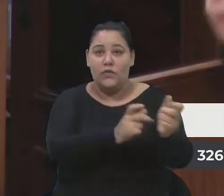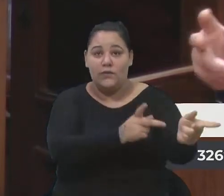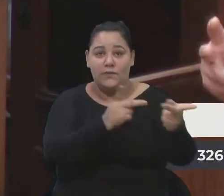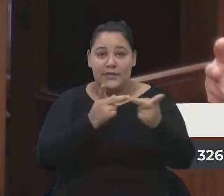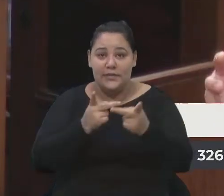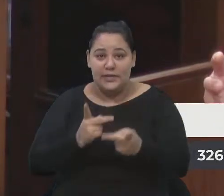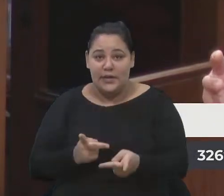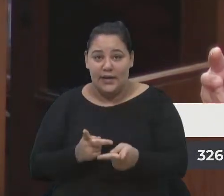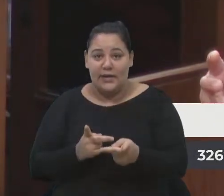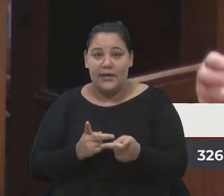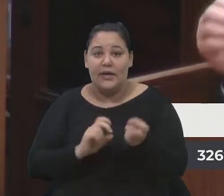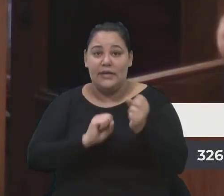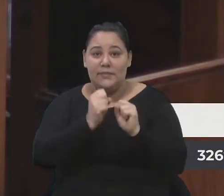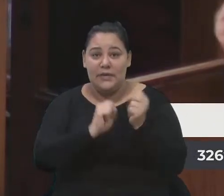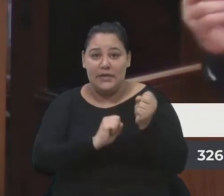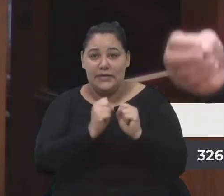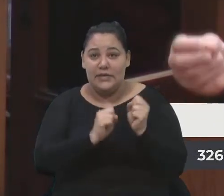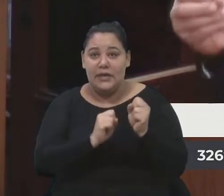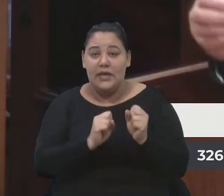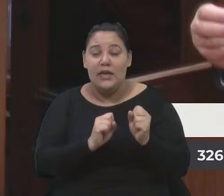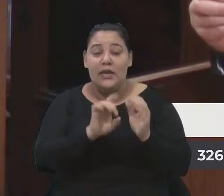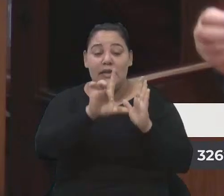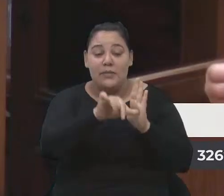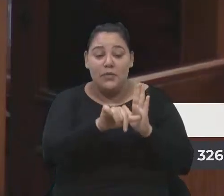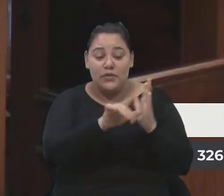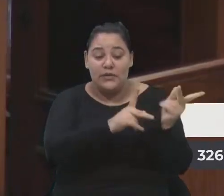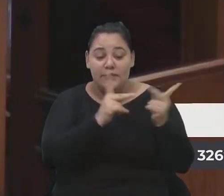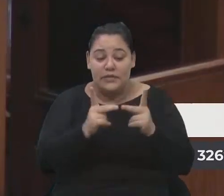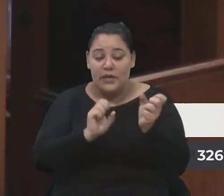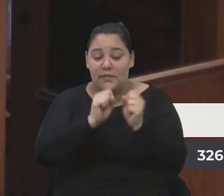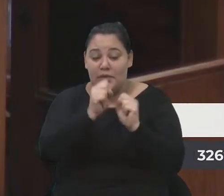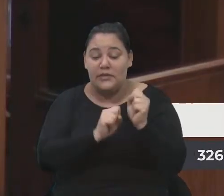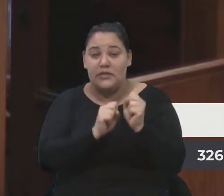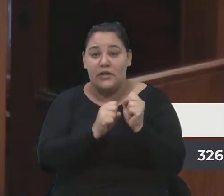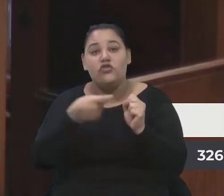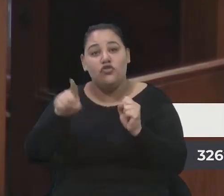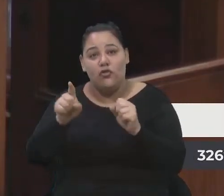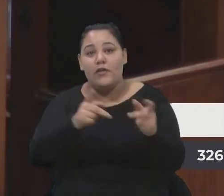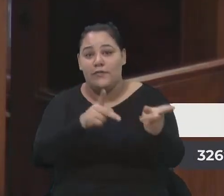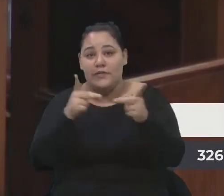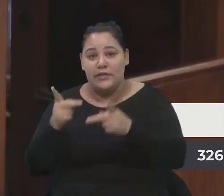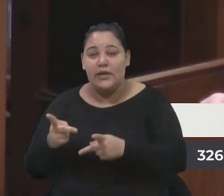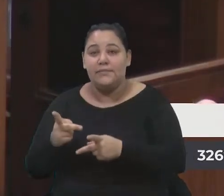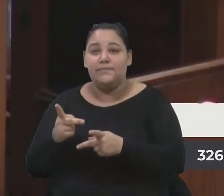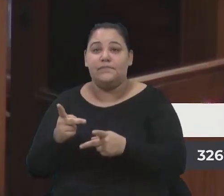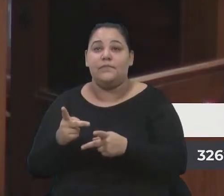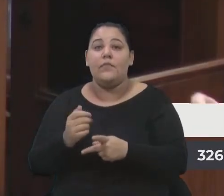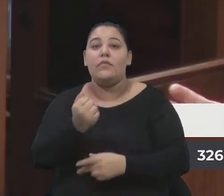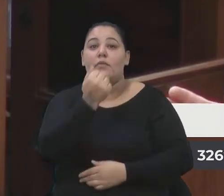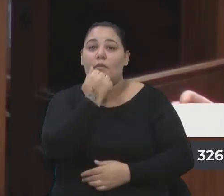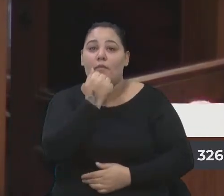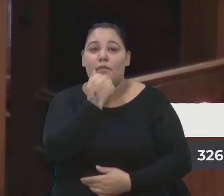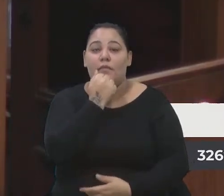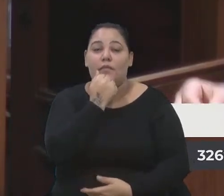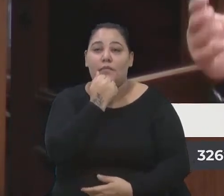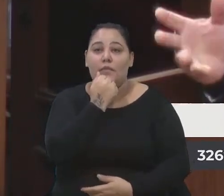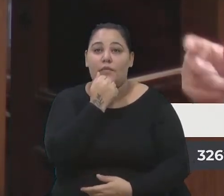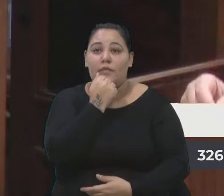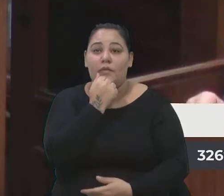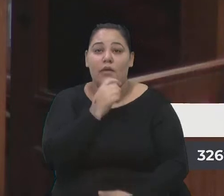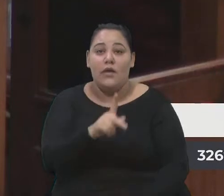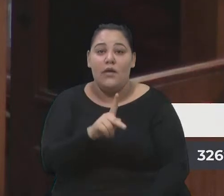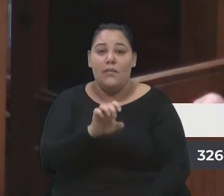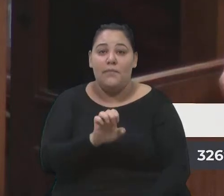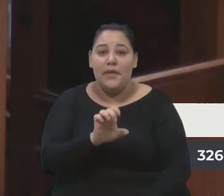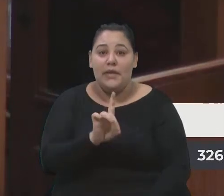as suas empresas, e depois da visita às suas empresas, nós fomos, então, visitar a pedreira da prefeitura, onde tem